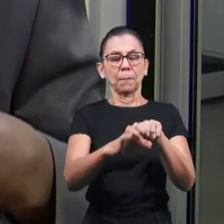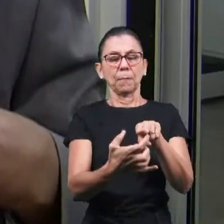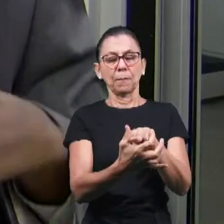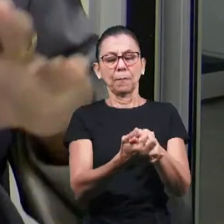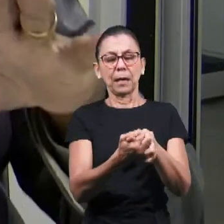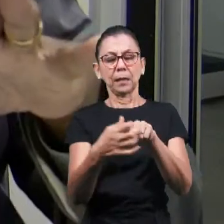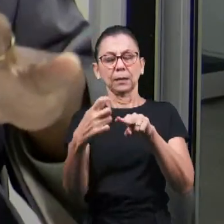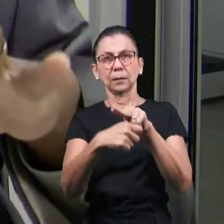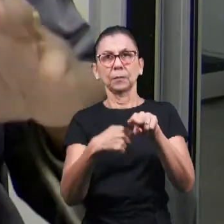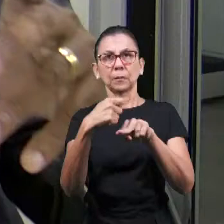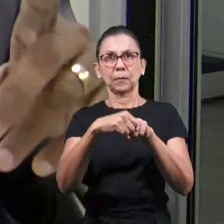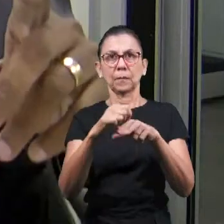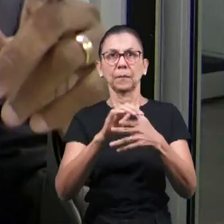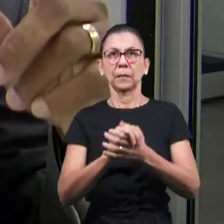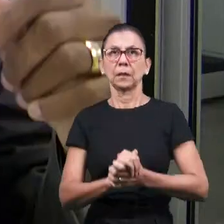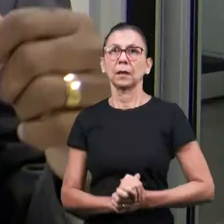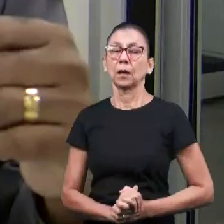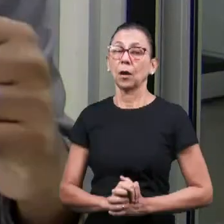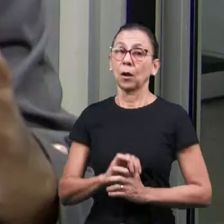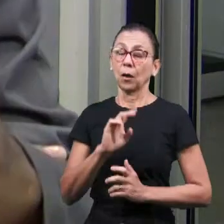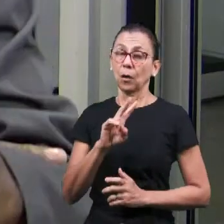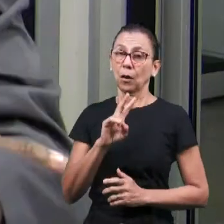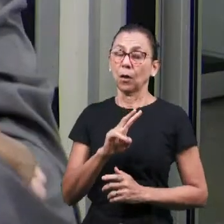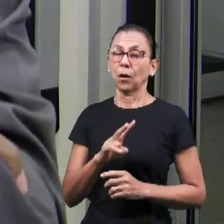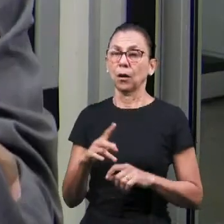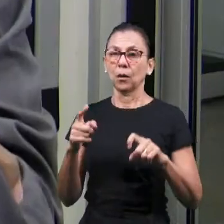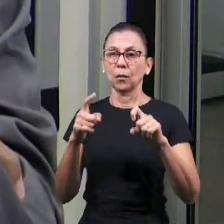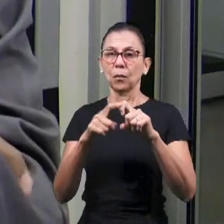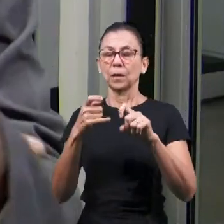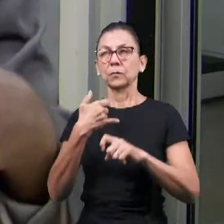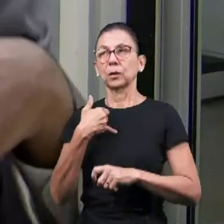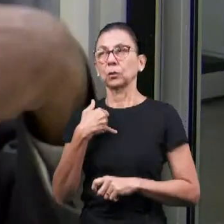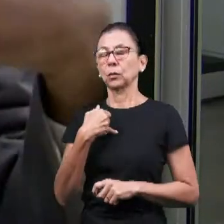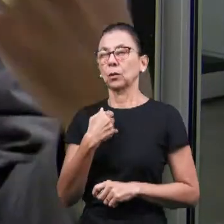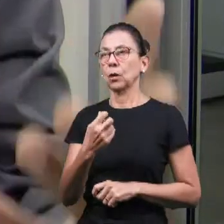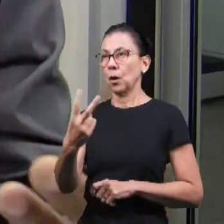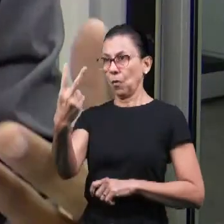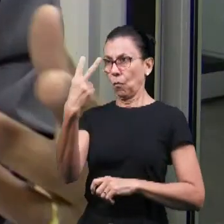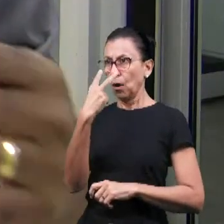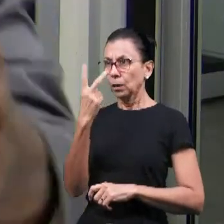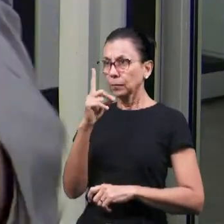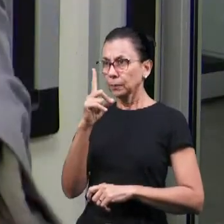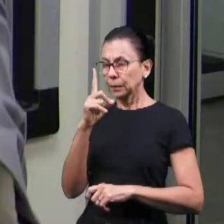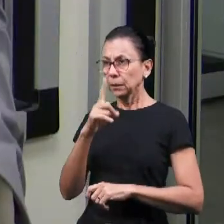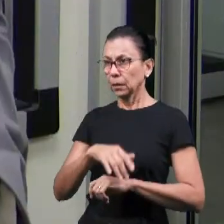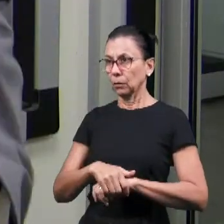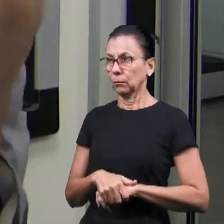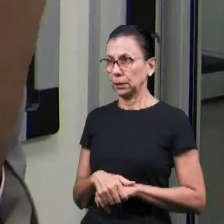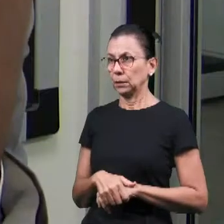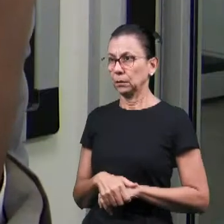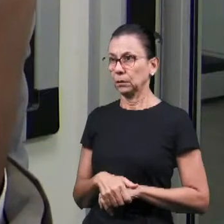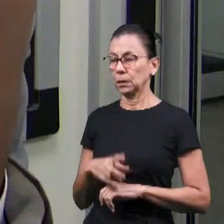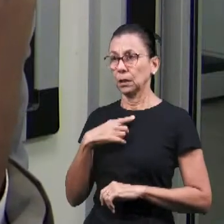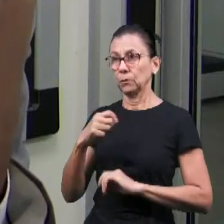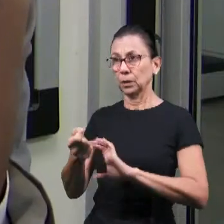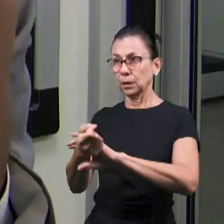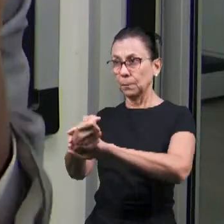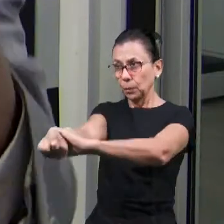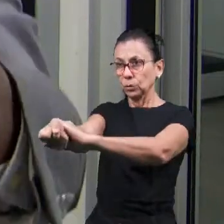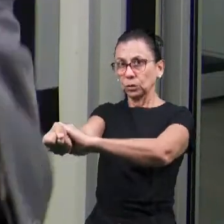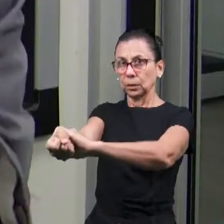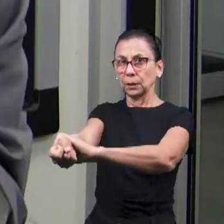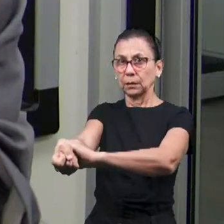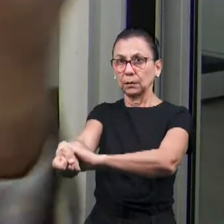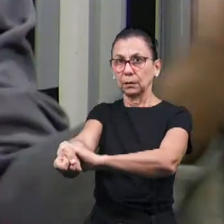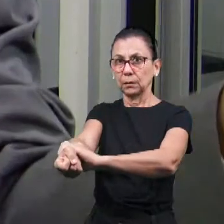fazer o seguinte, não olha pra mim não, ó. Eu vou. Eu, a única forma de eu, pra eu começar a te examinar, eu tenho que puxar o braço pra voltar pro lugar.